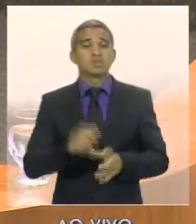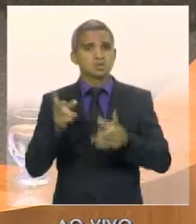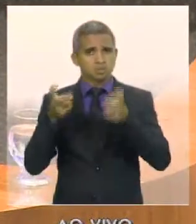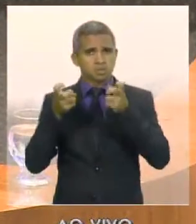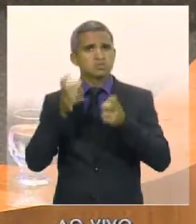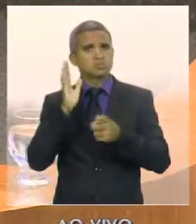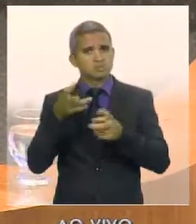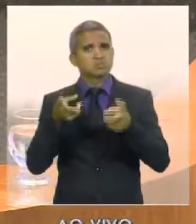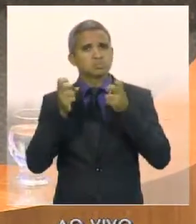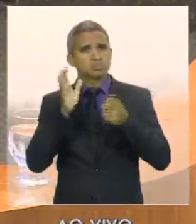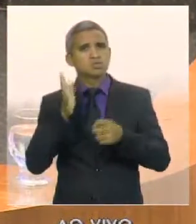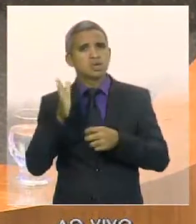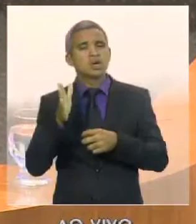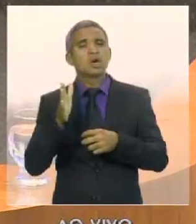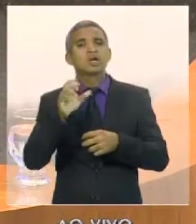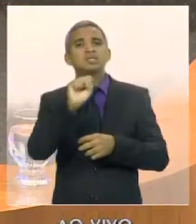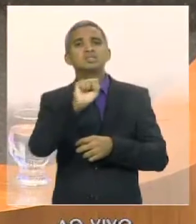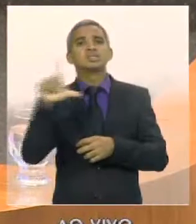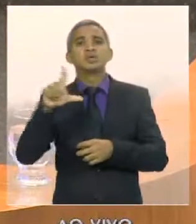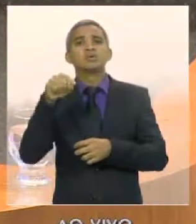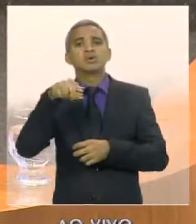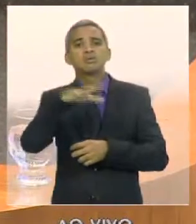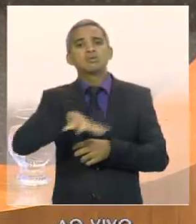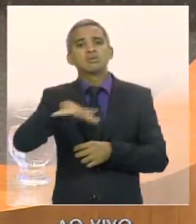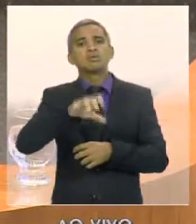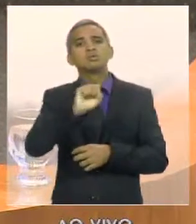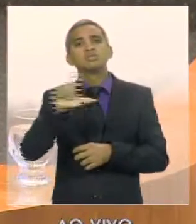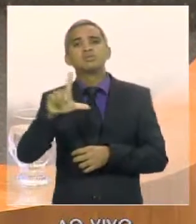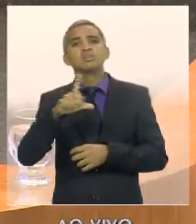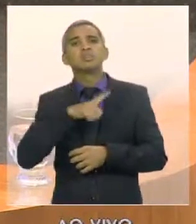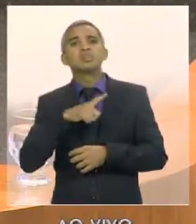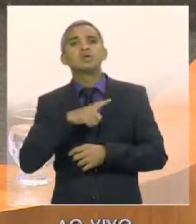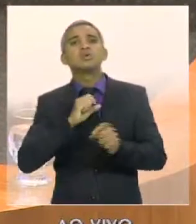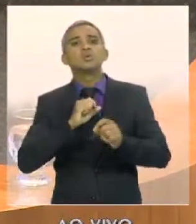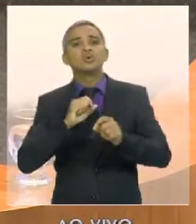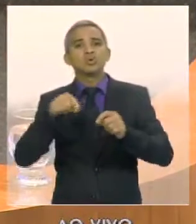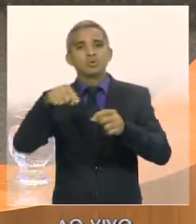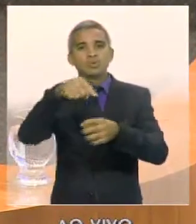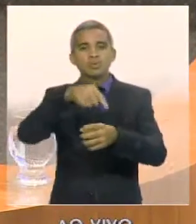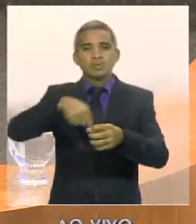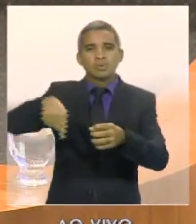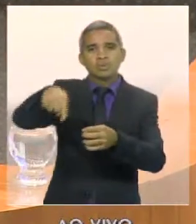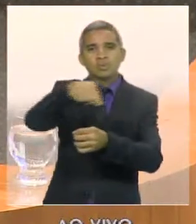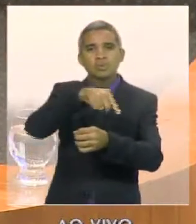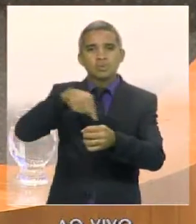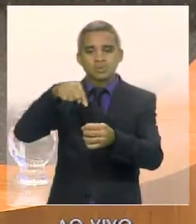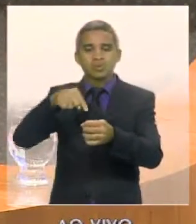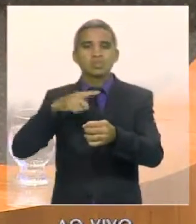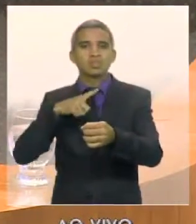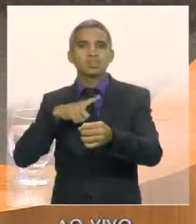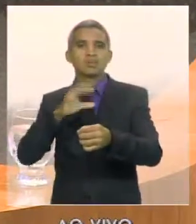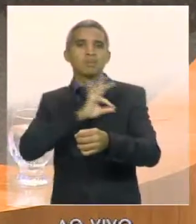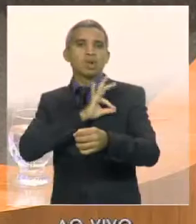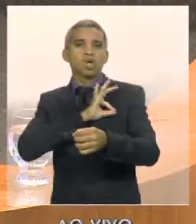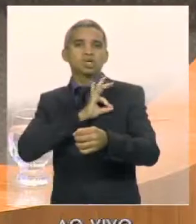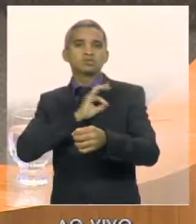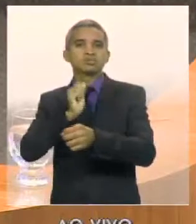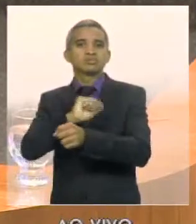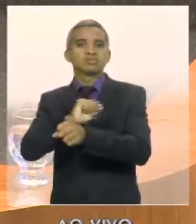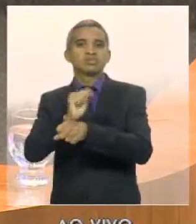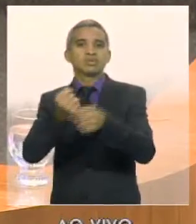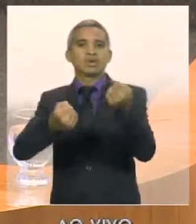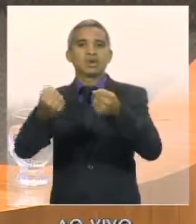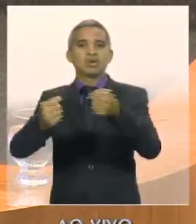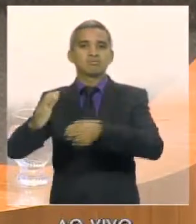nós vamos ver as novas viaturas que estão nas rotatórias, em pontos estratégicos. Então, a questão da segurança